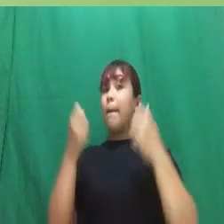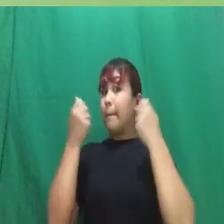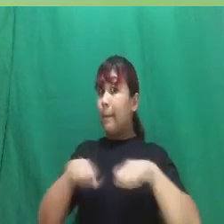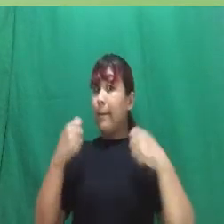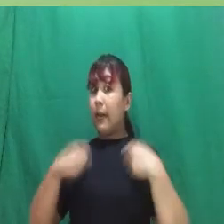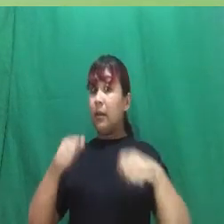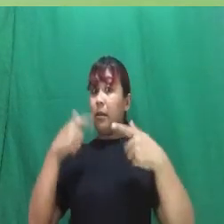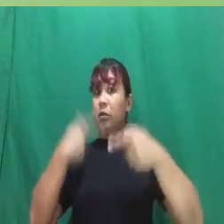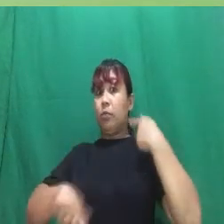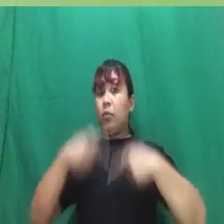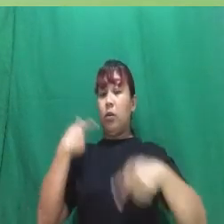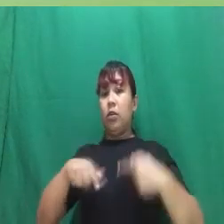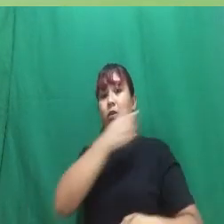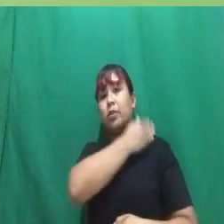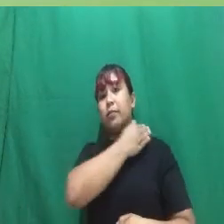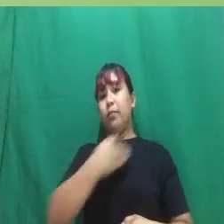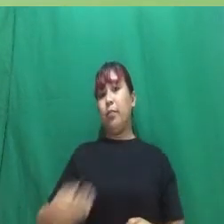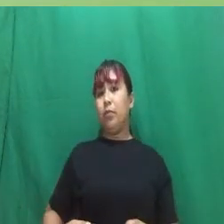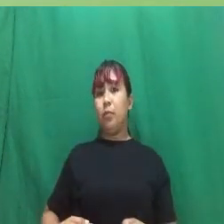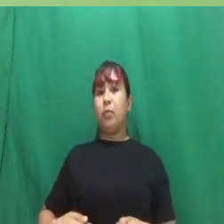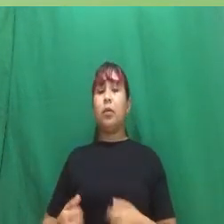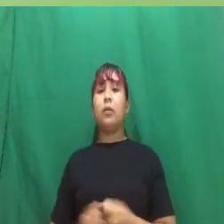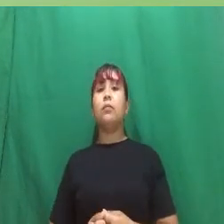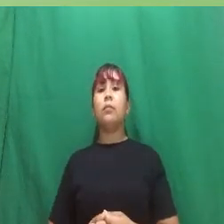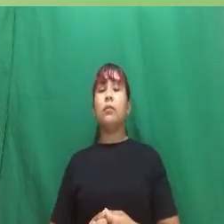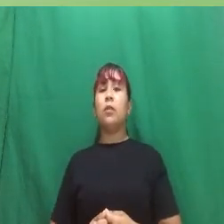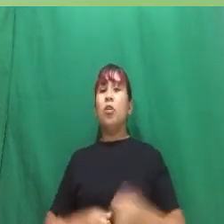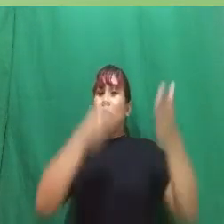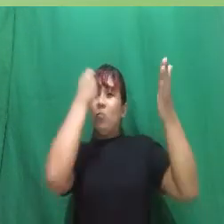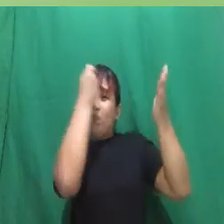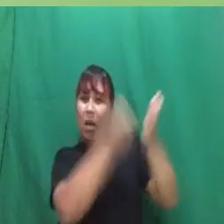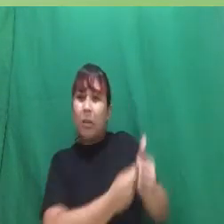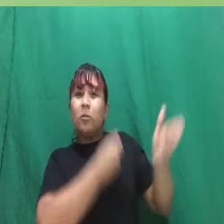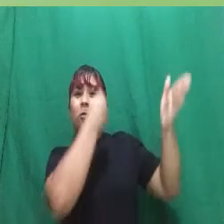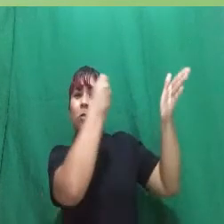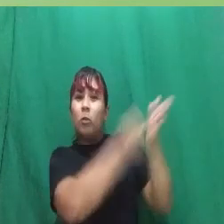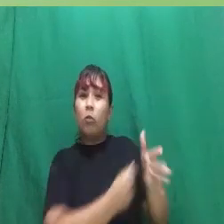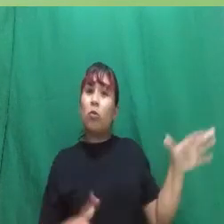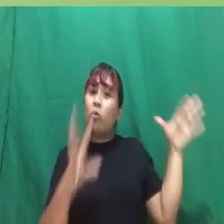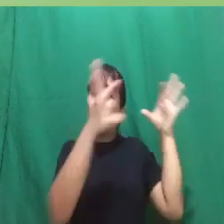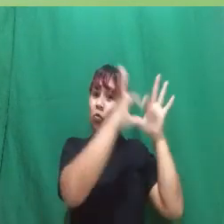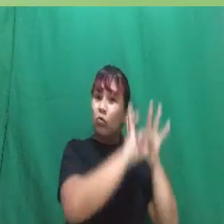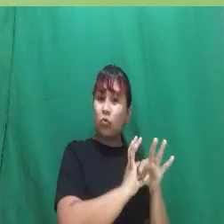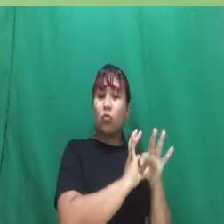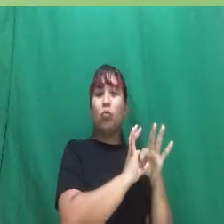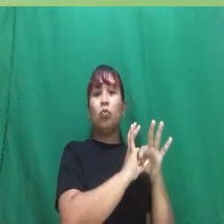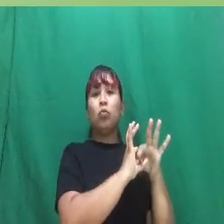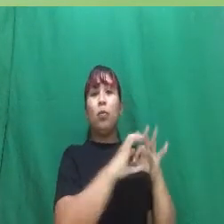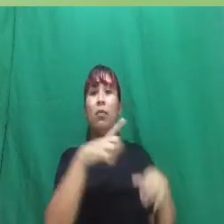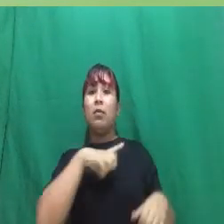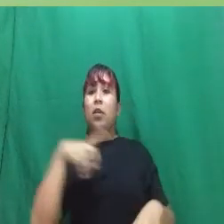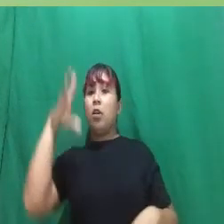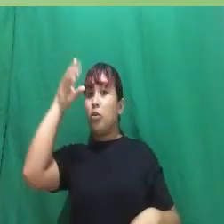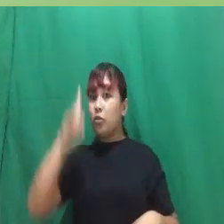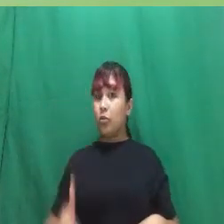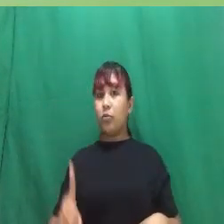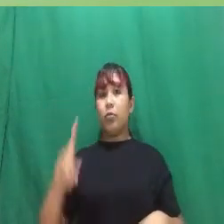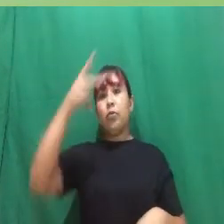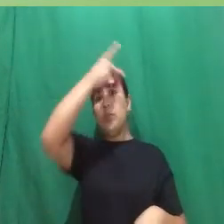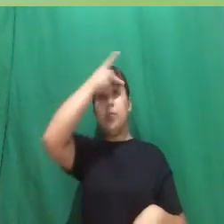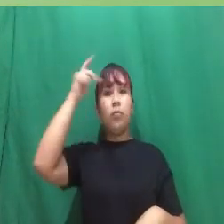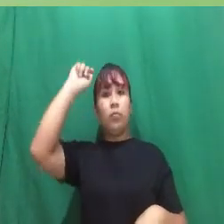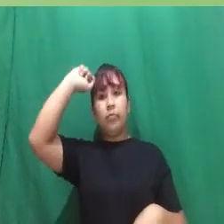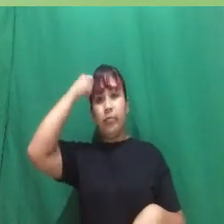entra uma pergunta, mas vai ser bem breve. Tudo bem. O fato de entrar em lojas e as pessoas acharem que você não é